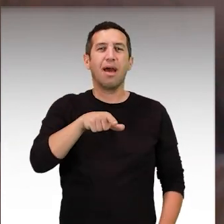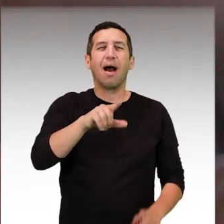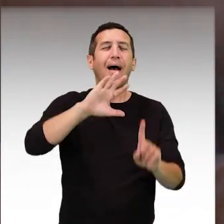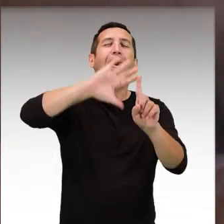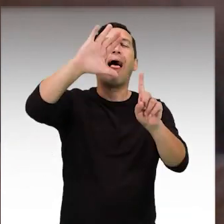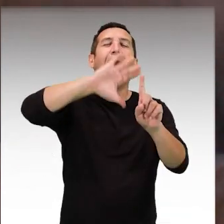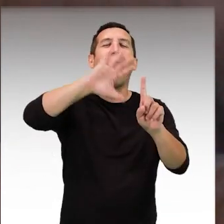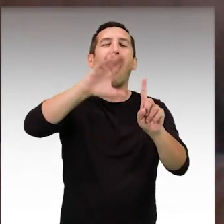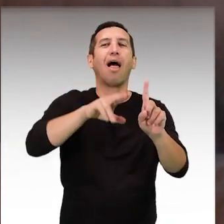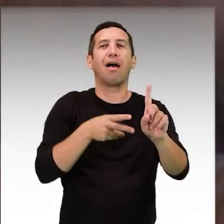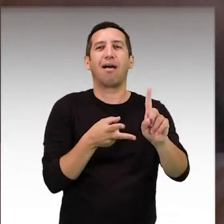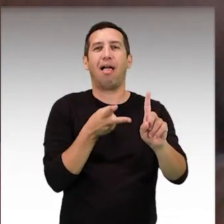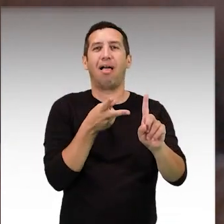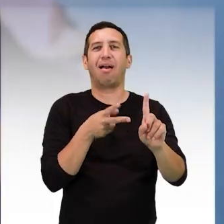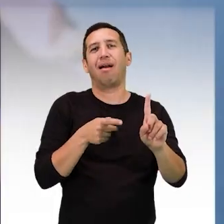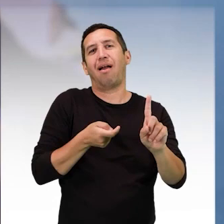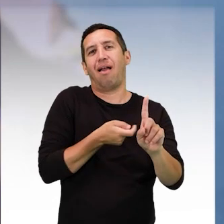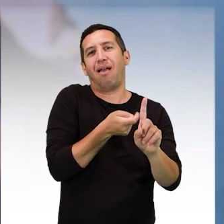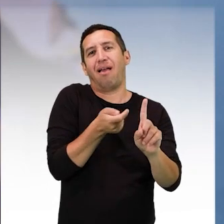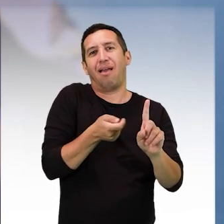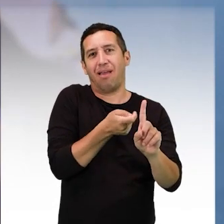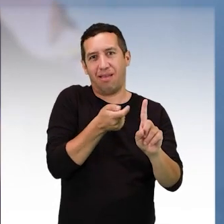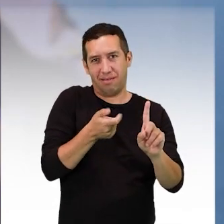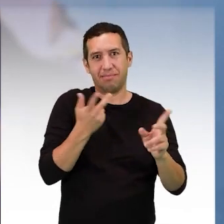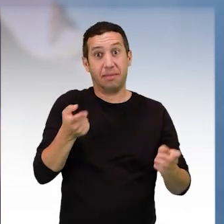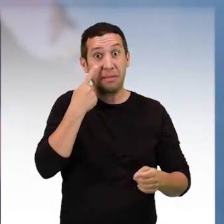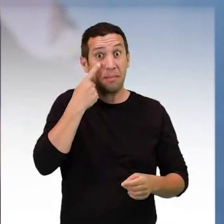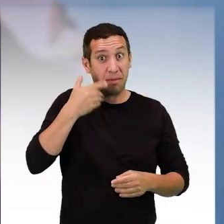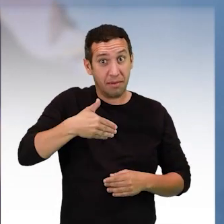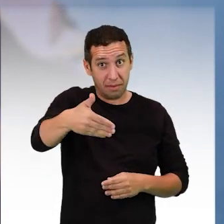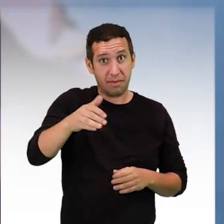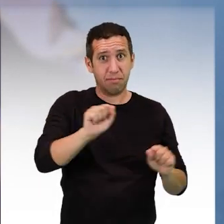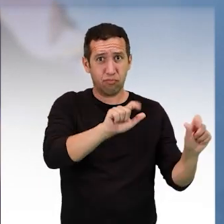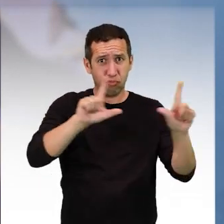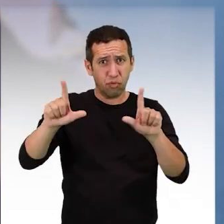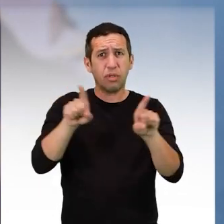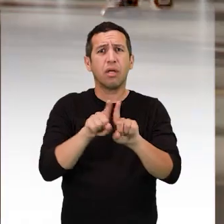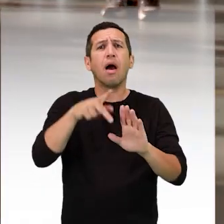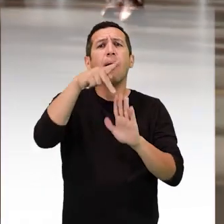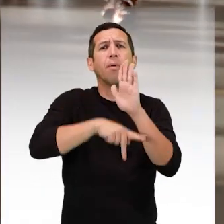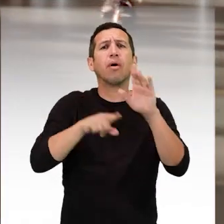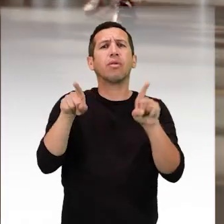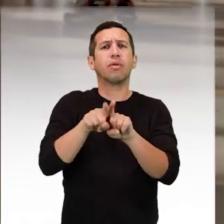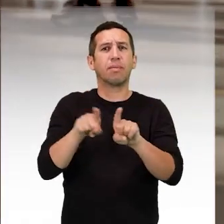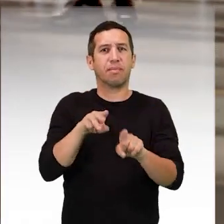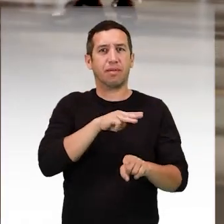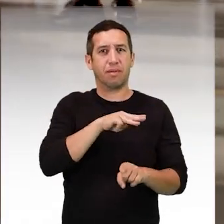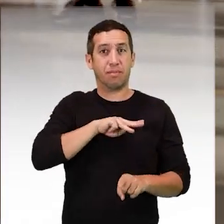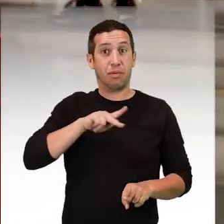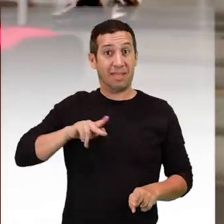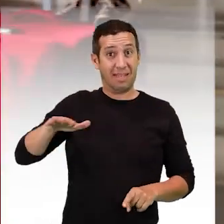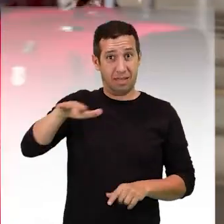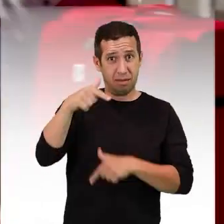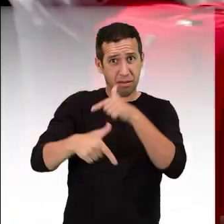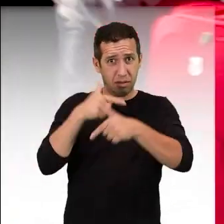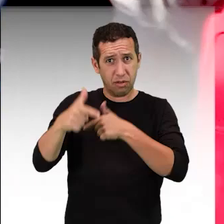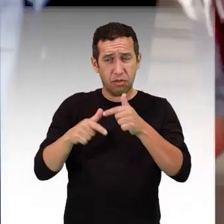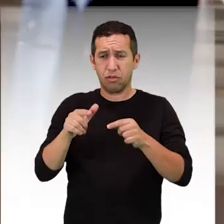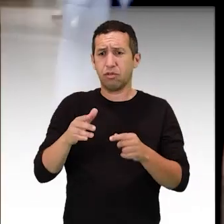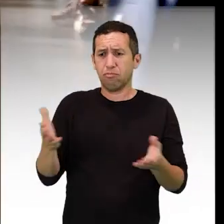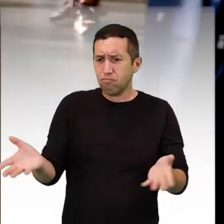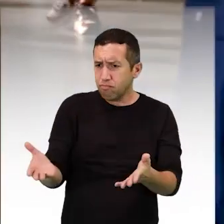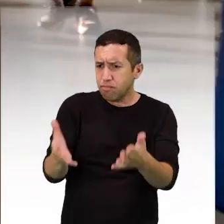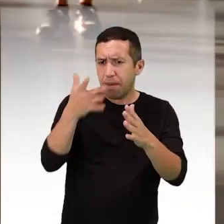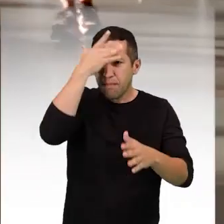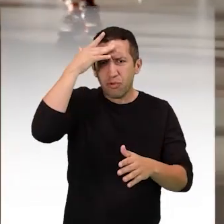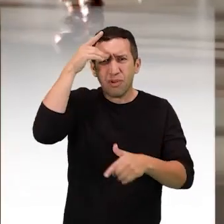o aproveitamento do sonho. E nesta edição do Trabalho Legal você vai ver também. Um projeto de iniciativa do Ministério Público do